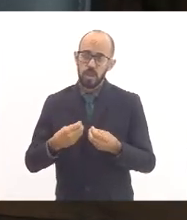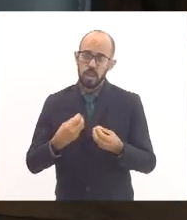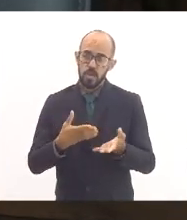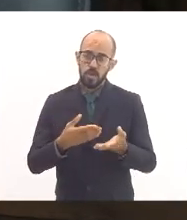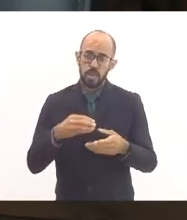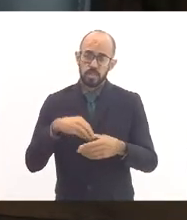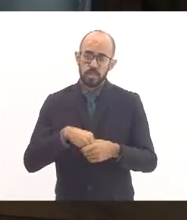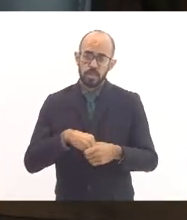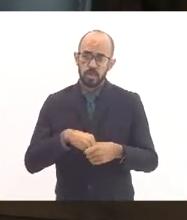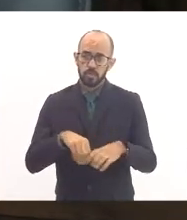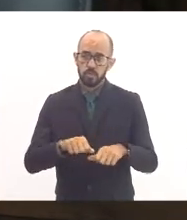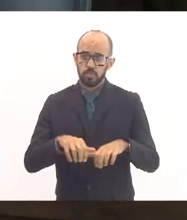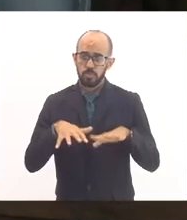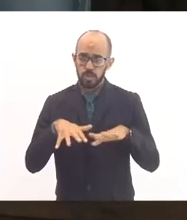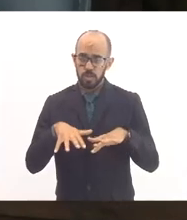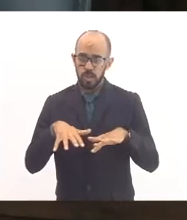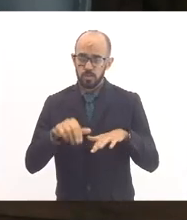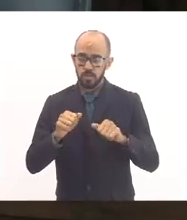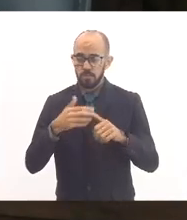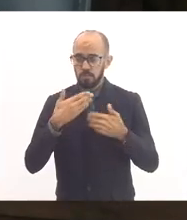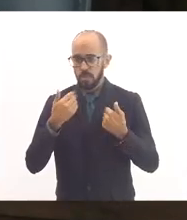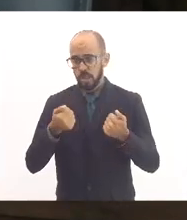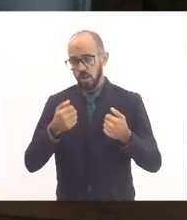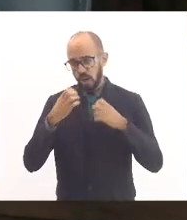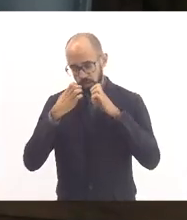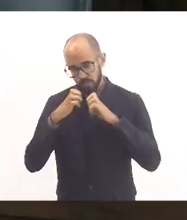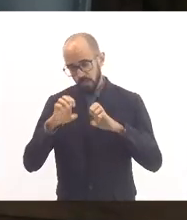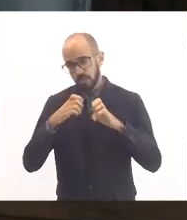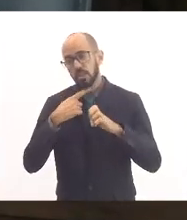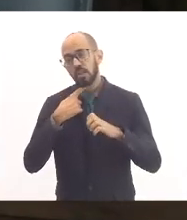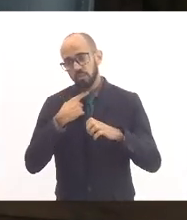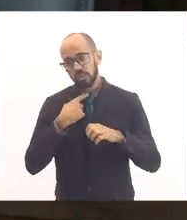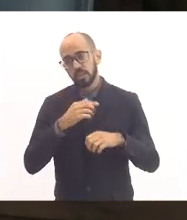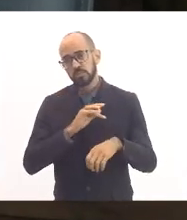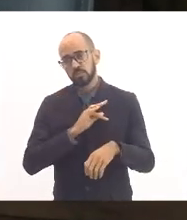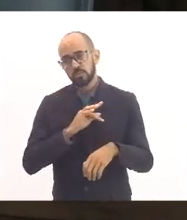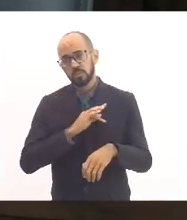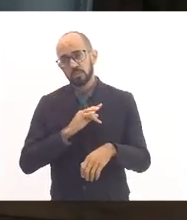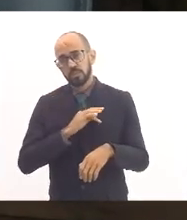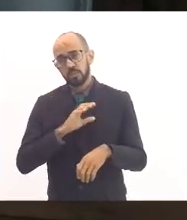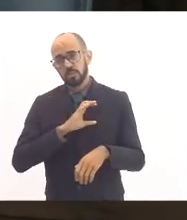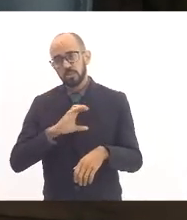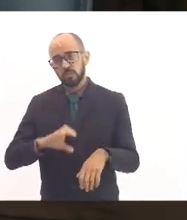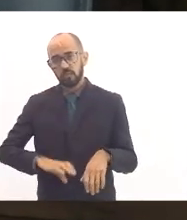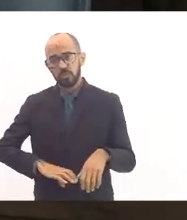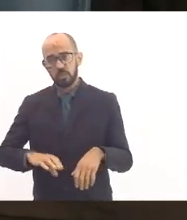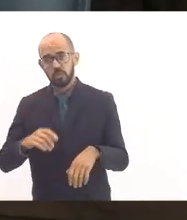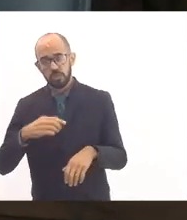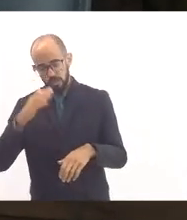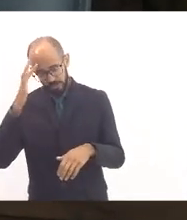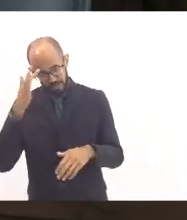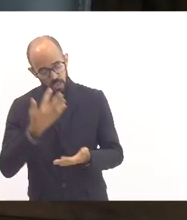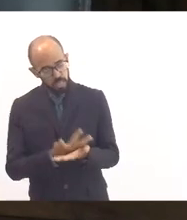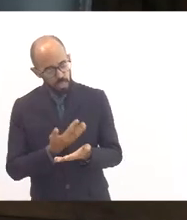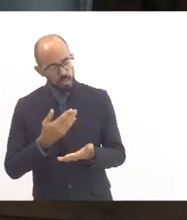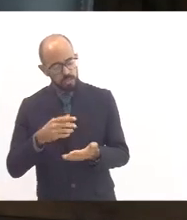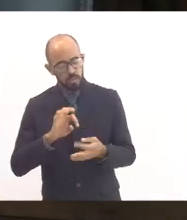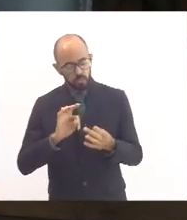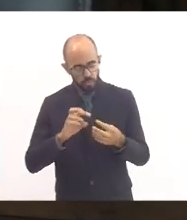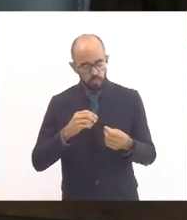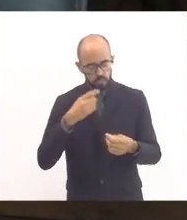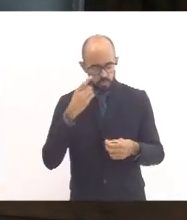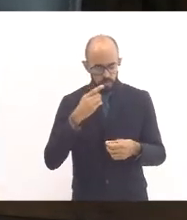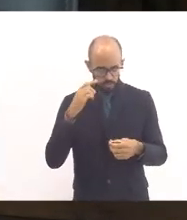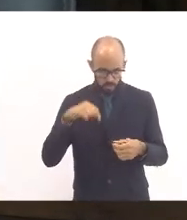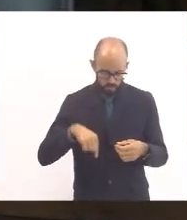para dentro do plenário a melhor expressão da vontade dos policiais civis e eu tenho certeza que todos os deputados